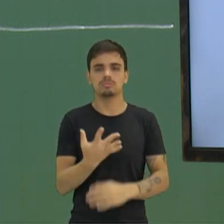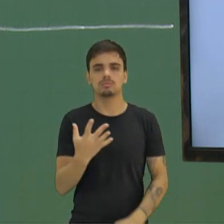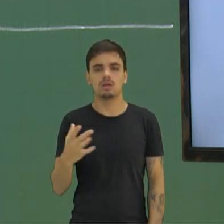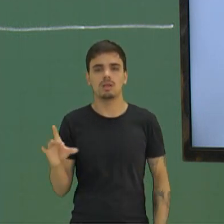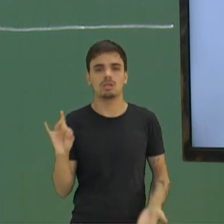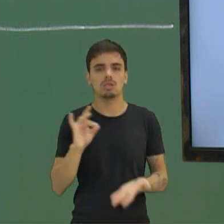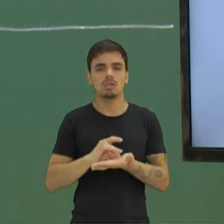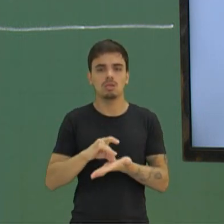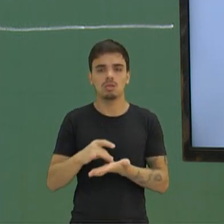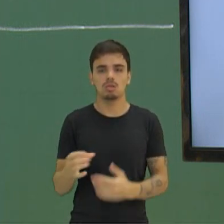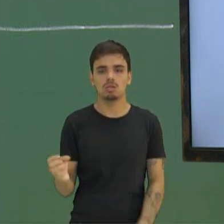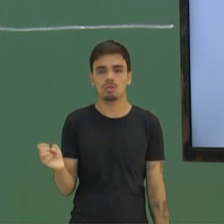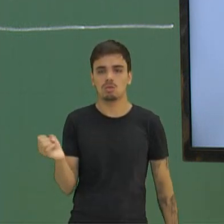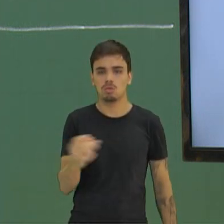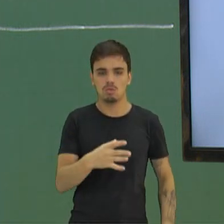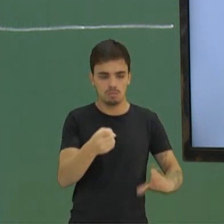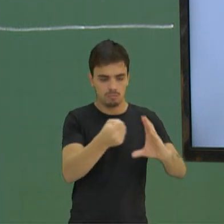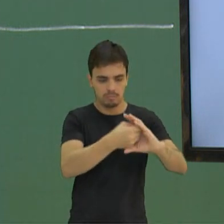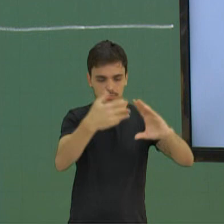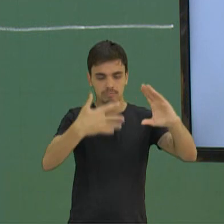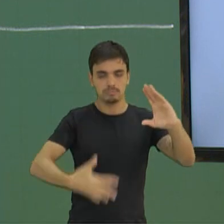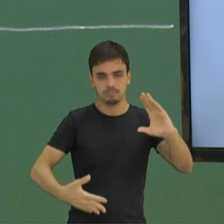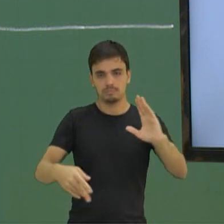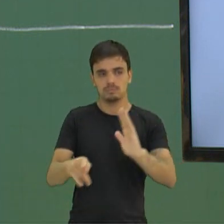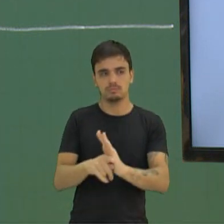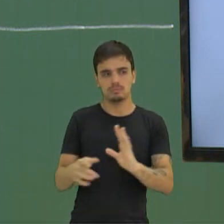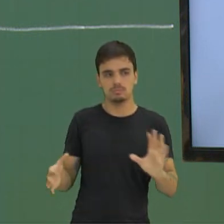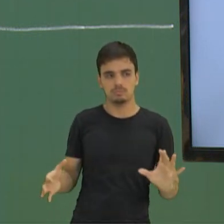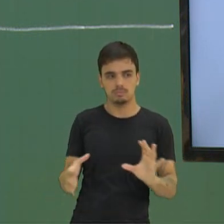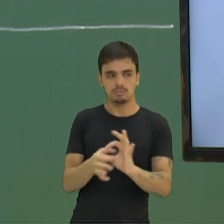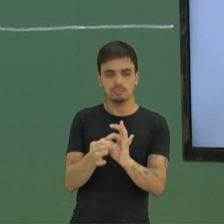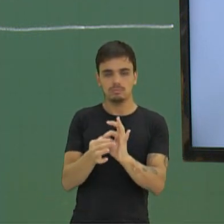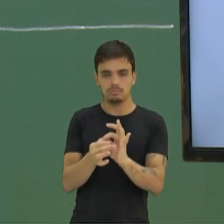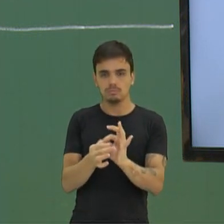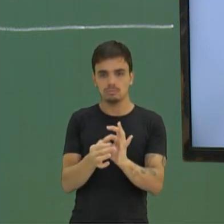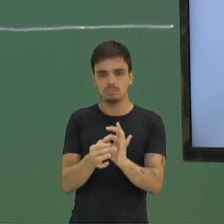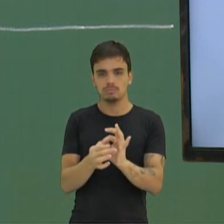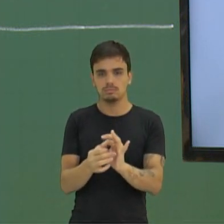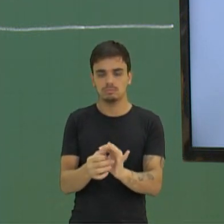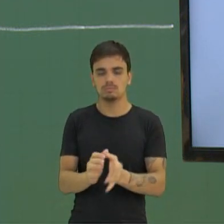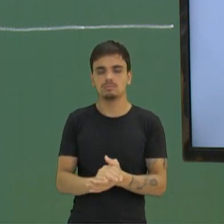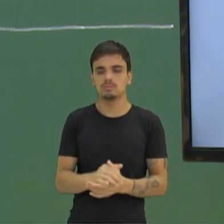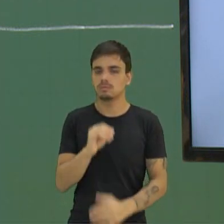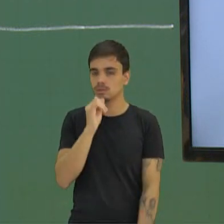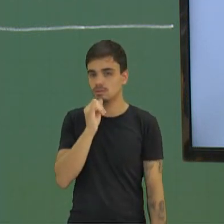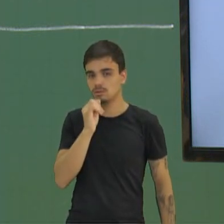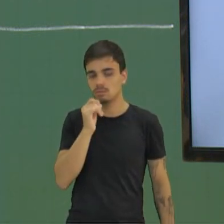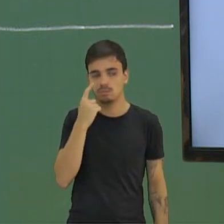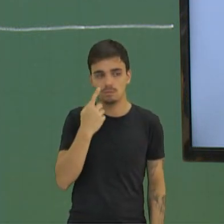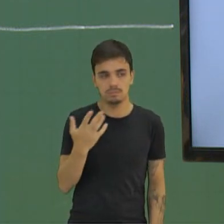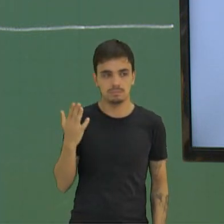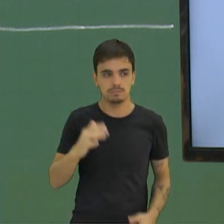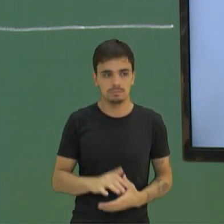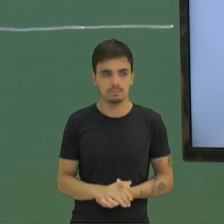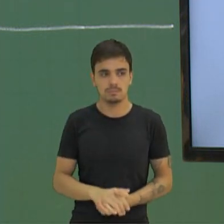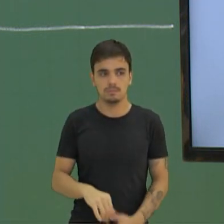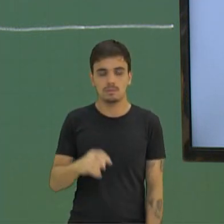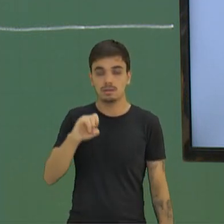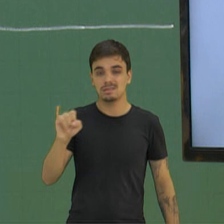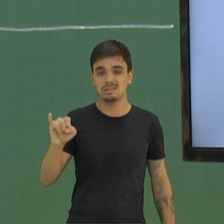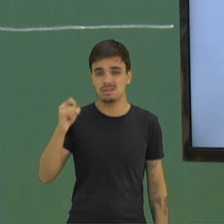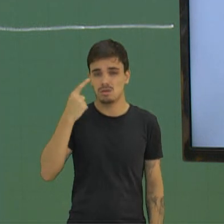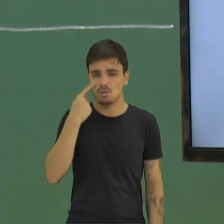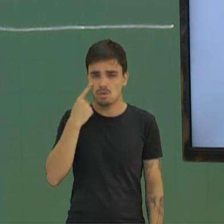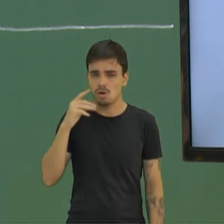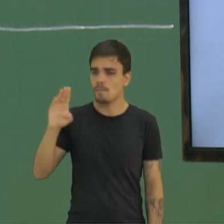originário com a característica que vai ser determinada por isso a junção de fatores exemplo se esse